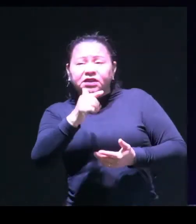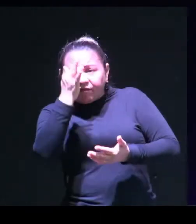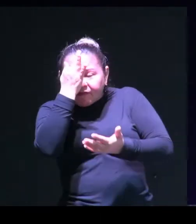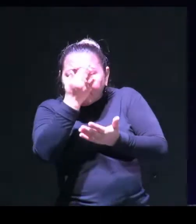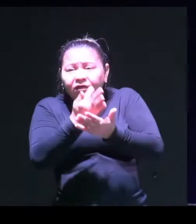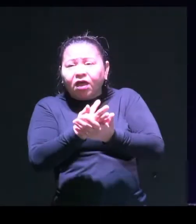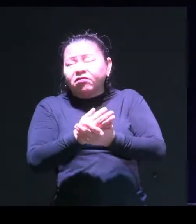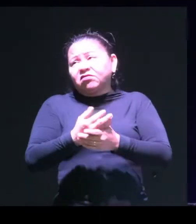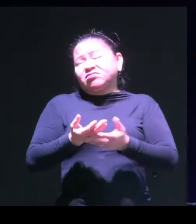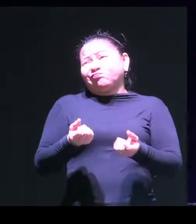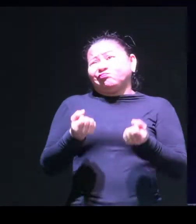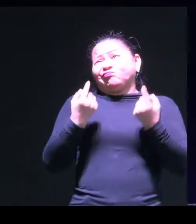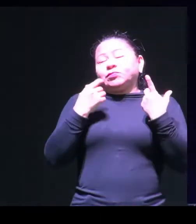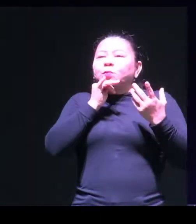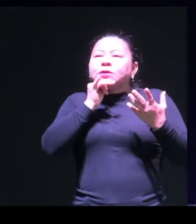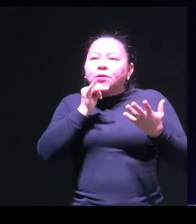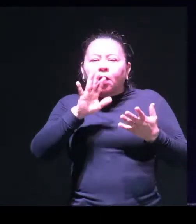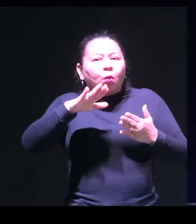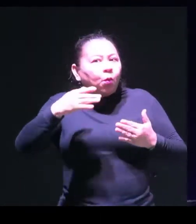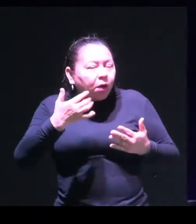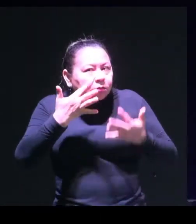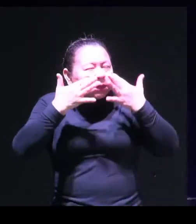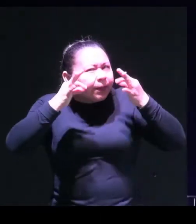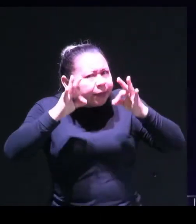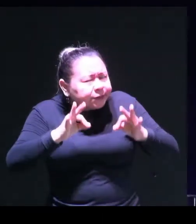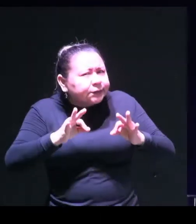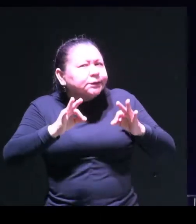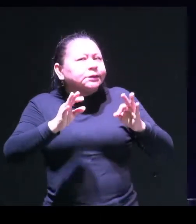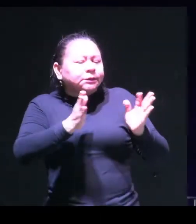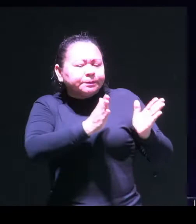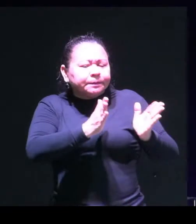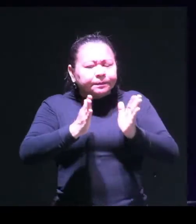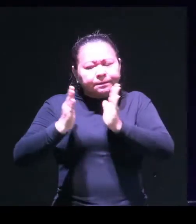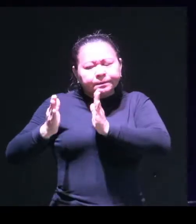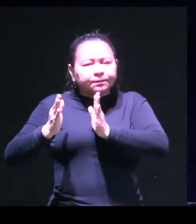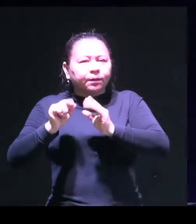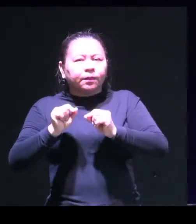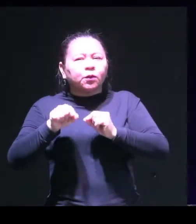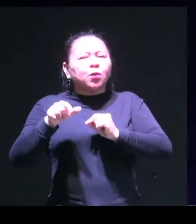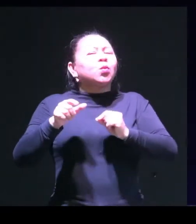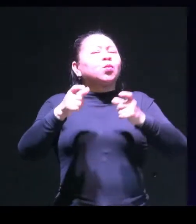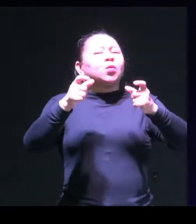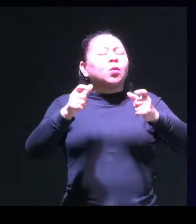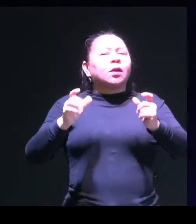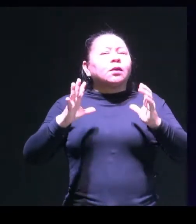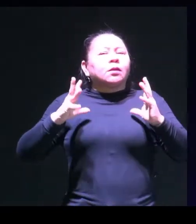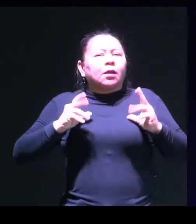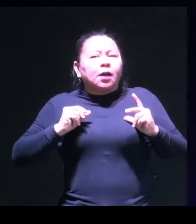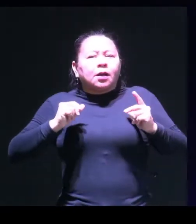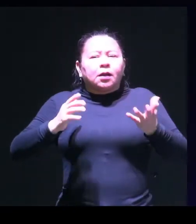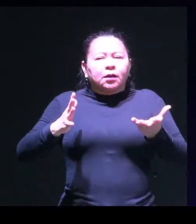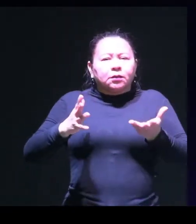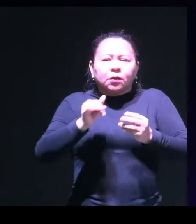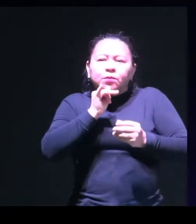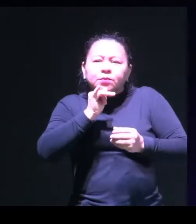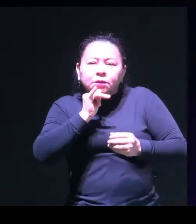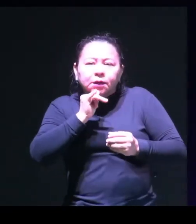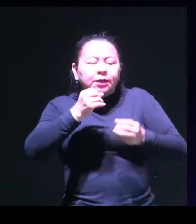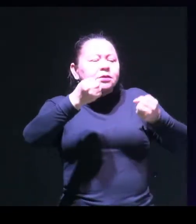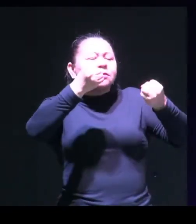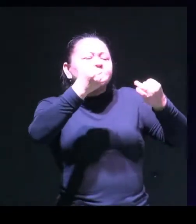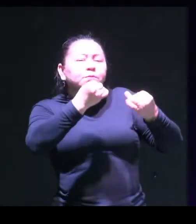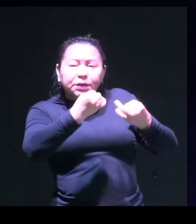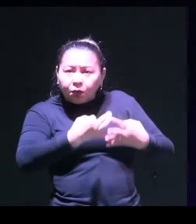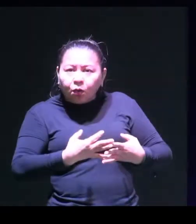Agora, versículo 15, quando, pois, vocês virem situado no lugar santo o abominável da desolação, de que falou o